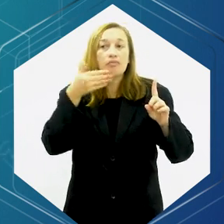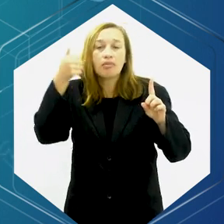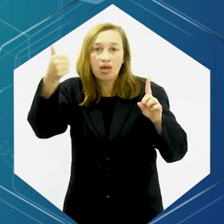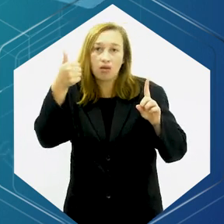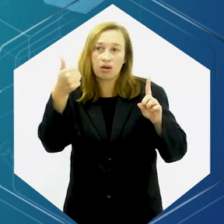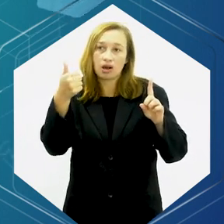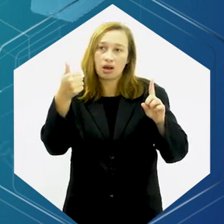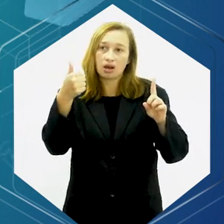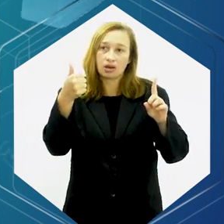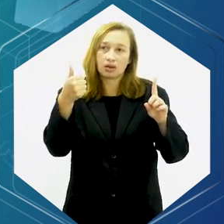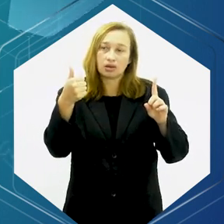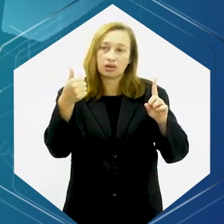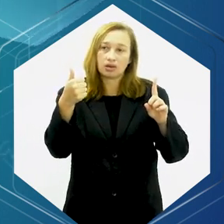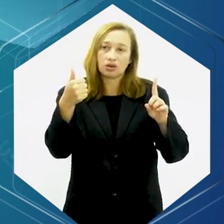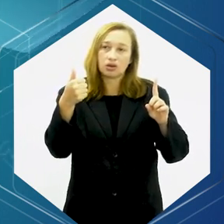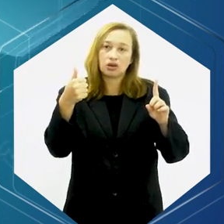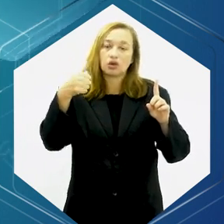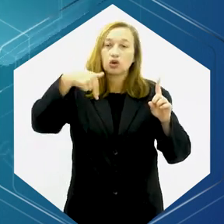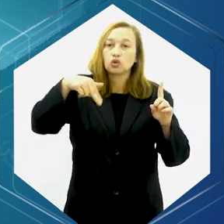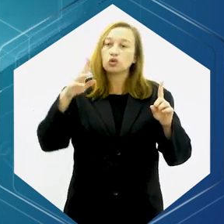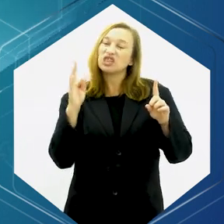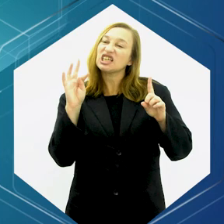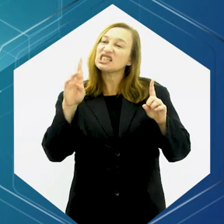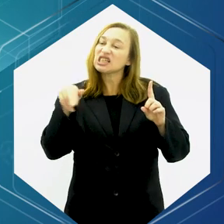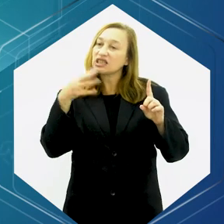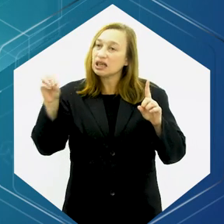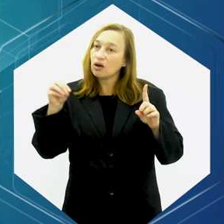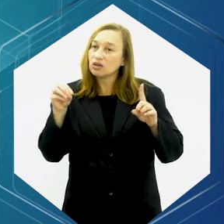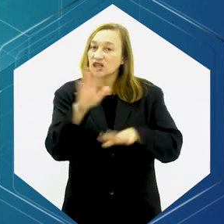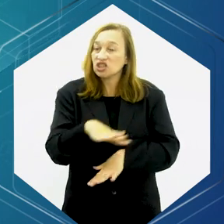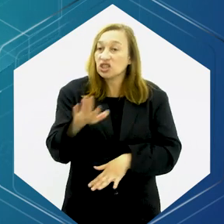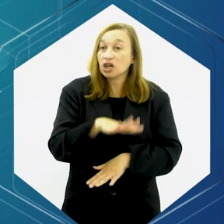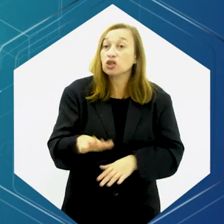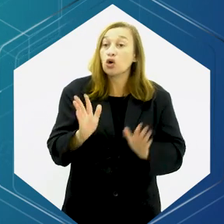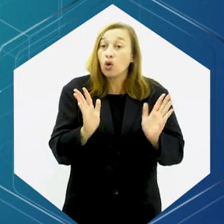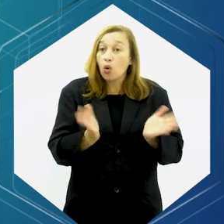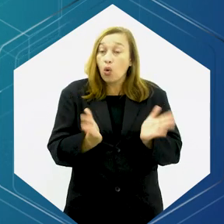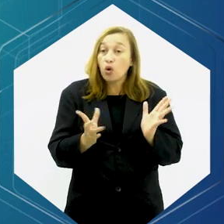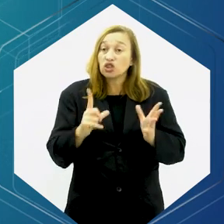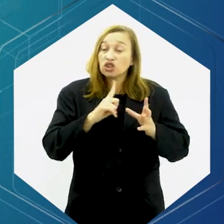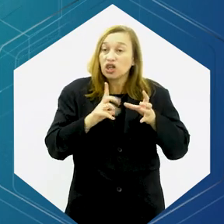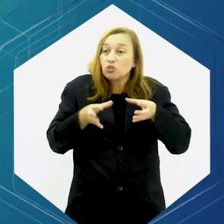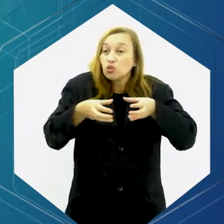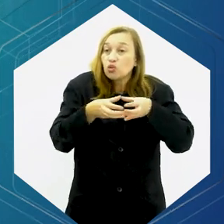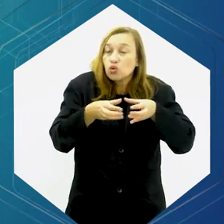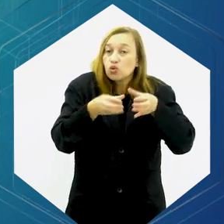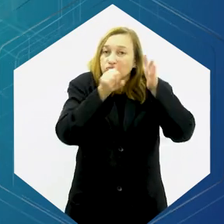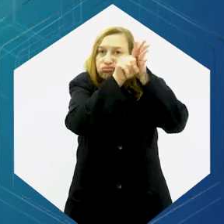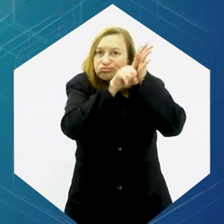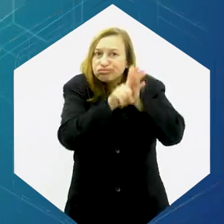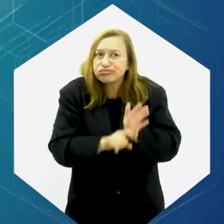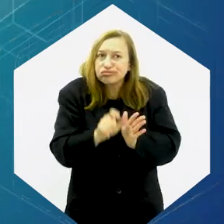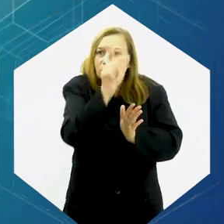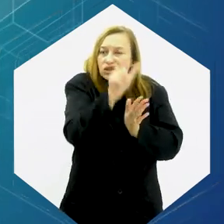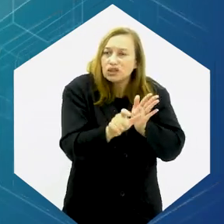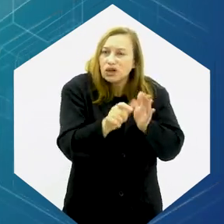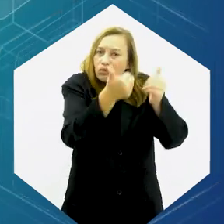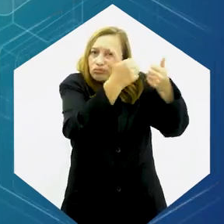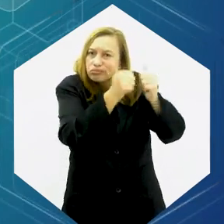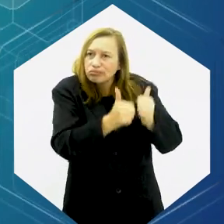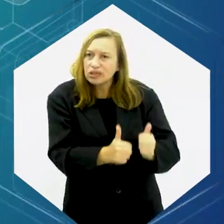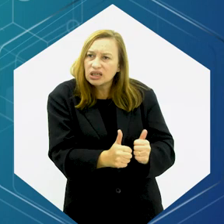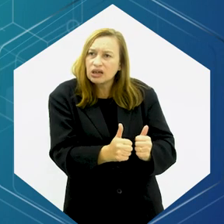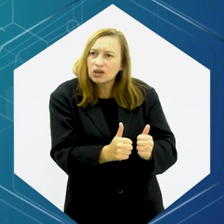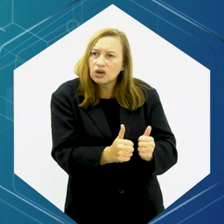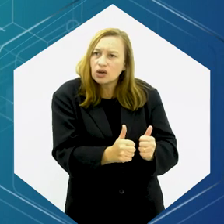impactado positivamente na melhoria desse status nutricional dessas crianças né Eh hoje aqui no sidac Nós também temos um grupo de pesquisadores